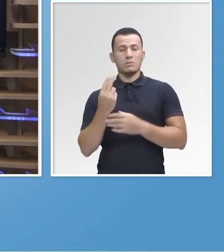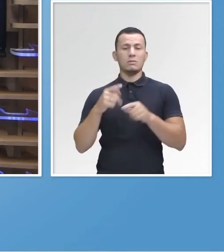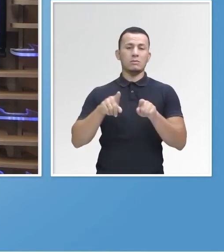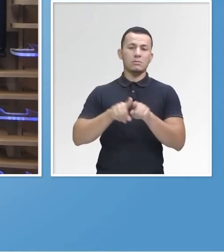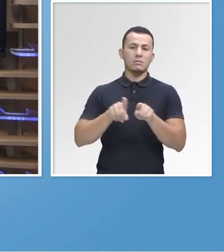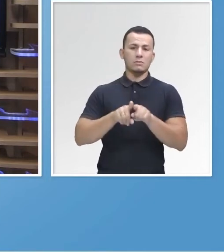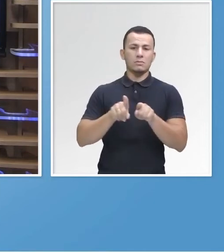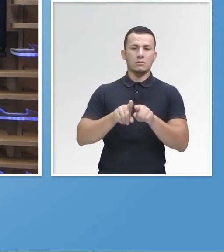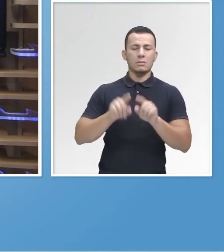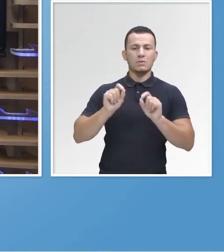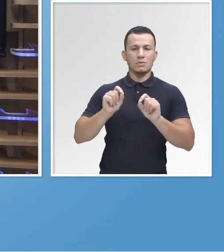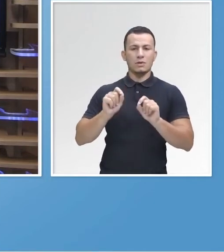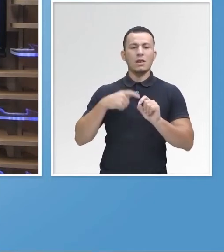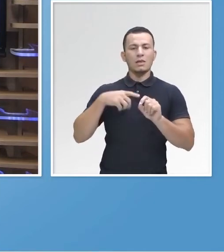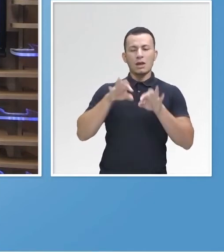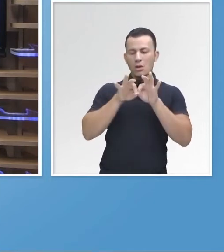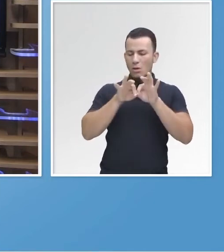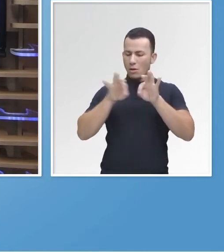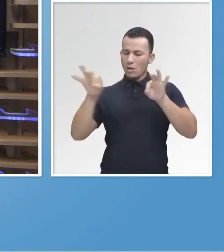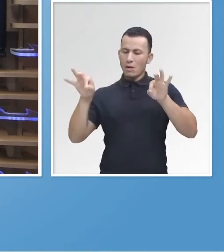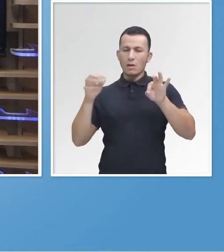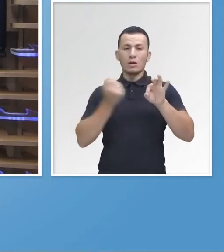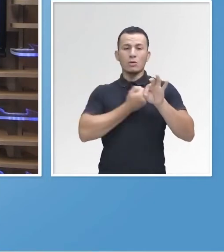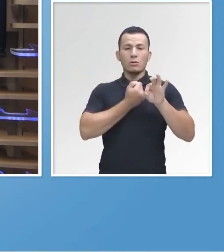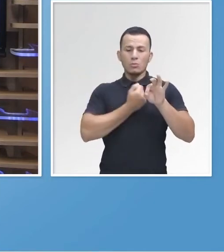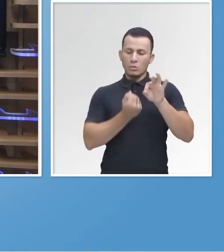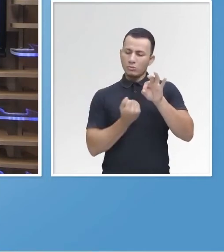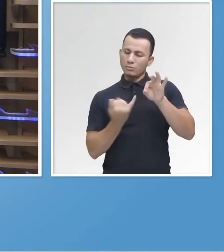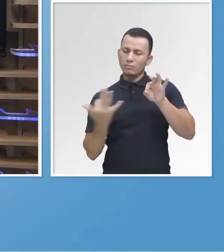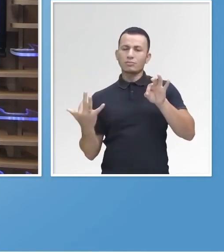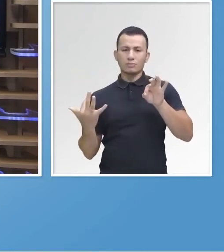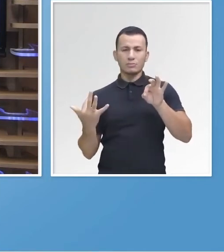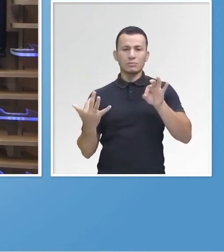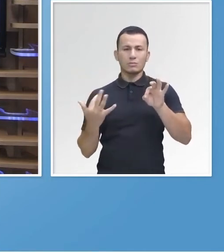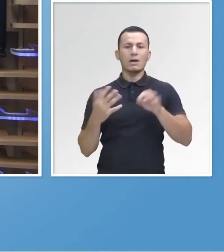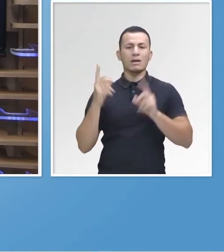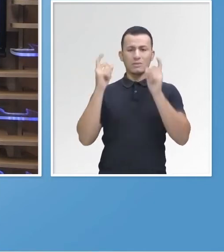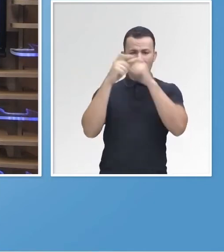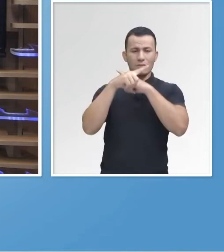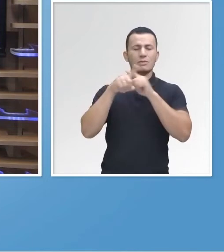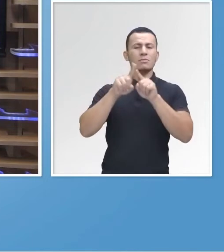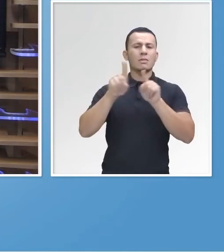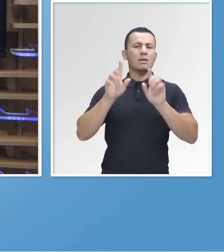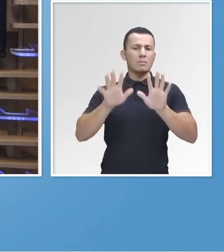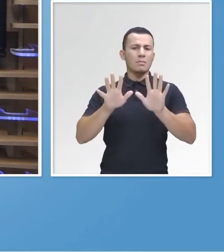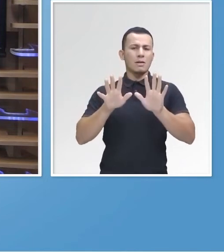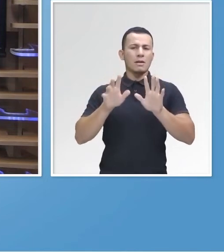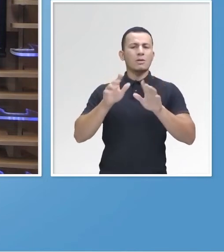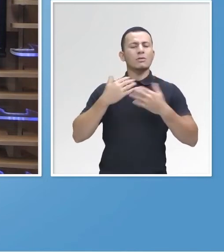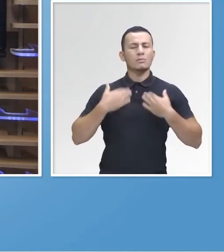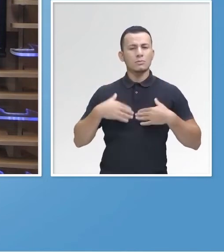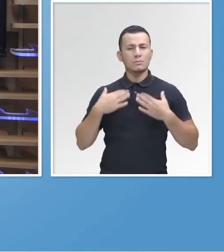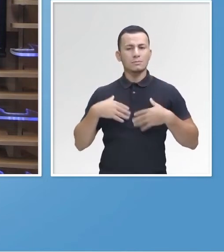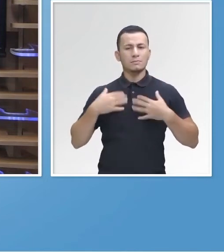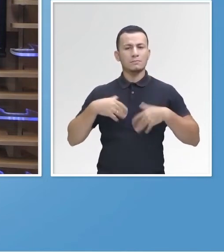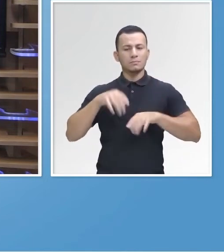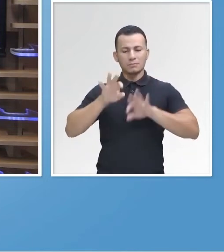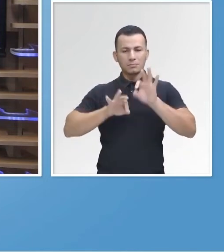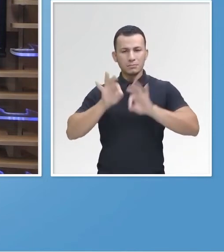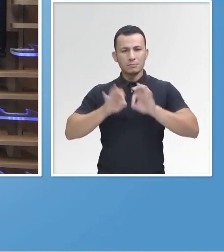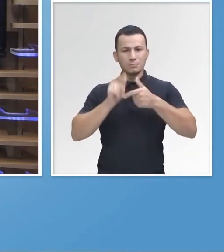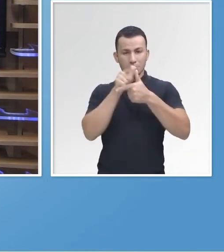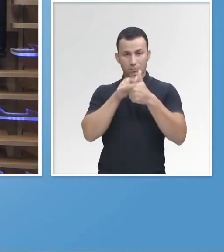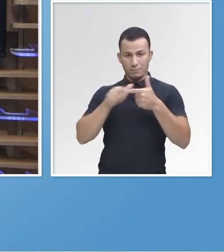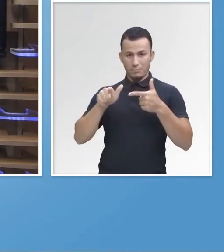de reta numérica essa parte eu tenho que ser a parte mais difícil mas é só você fazer com calma as divisões